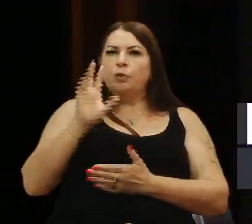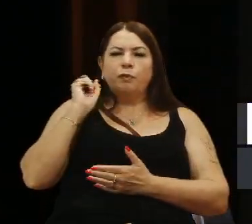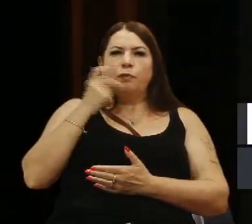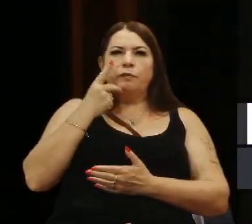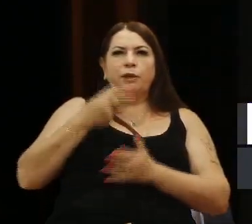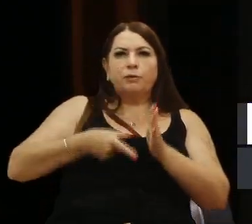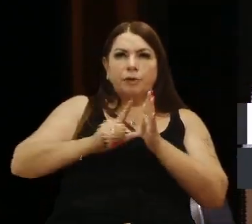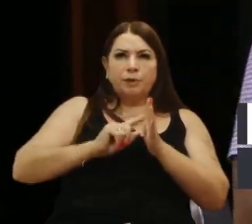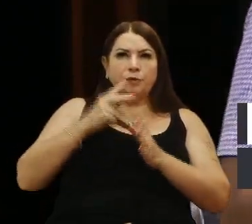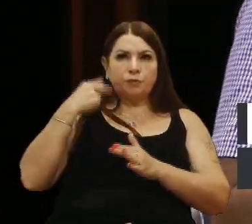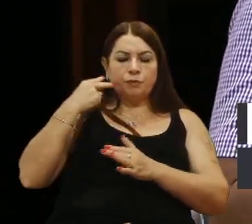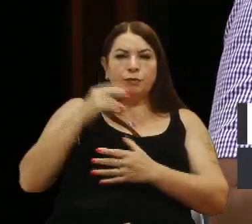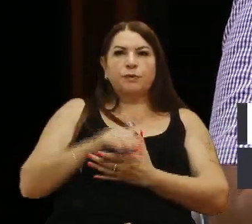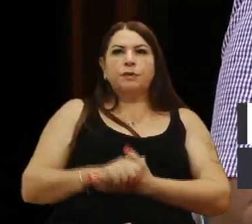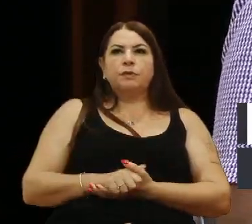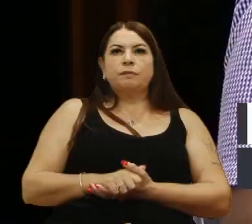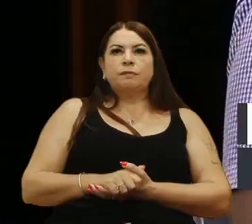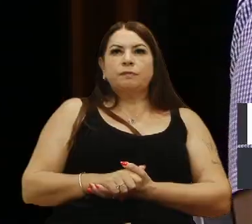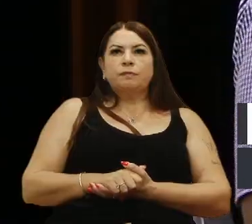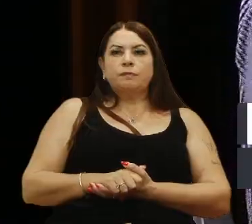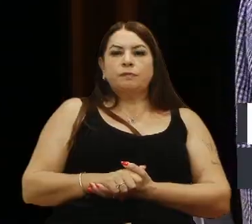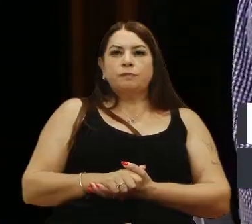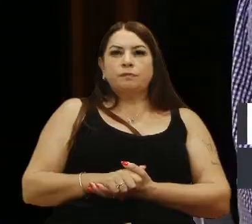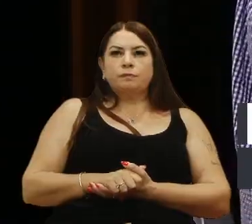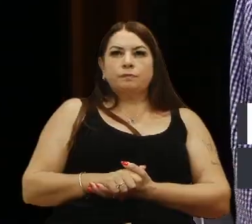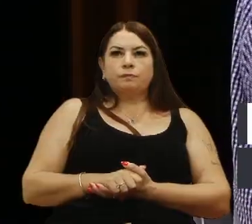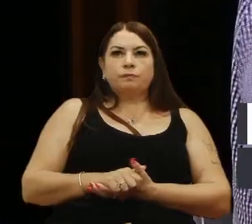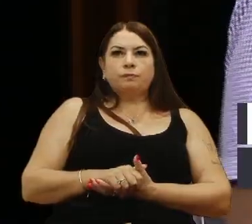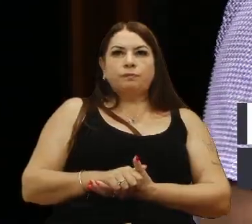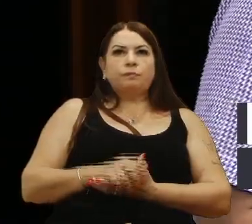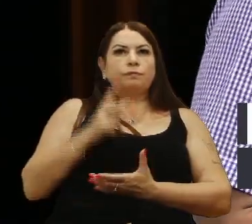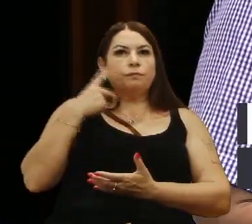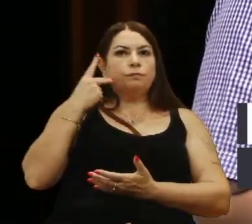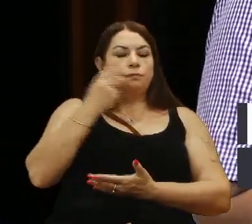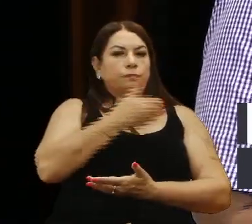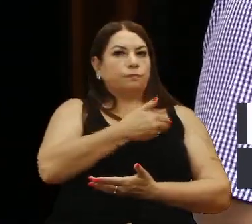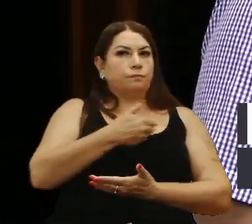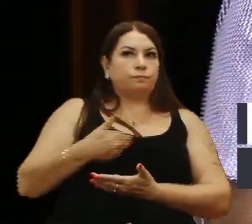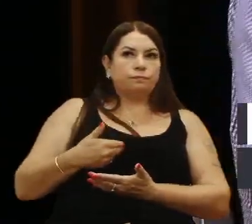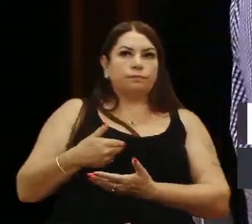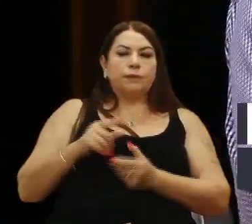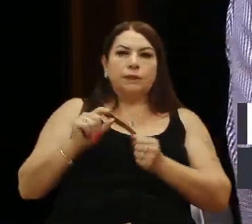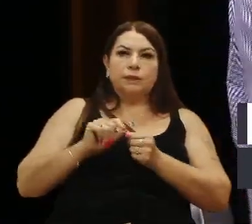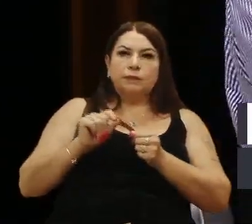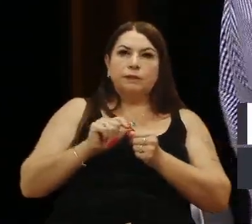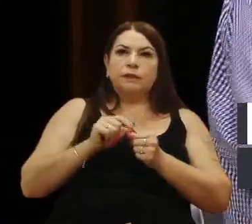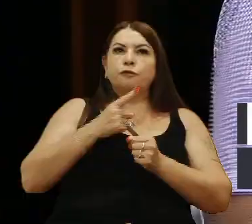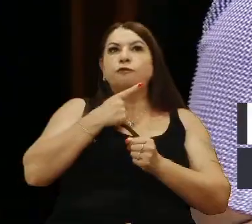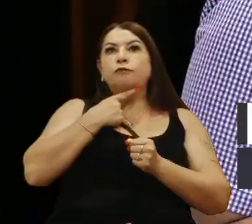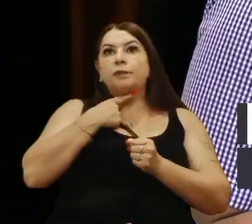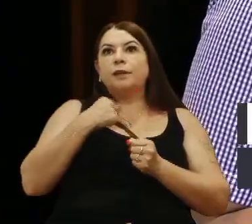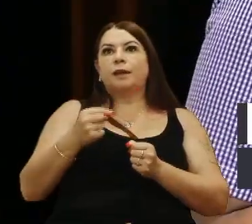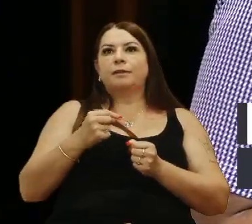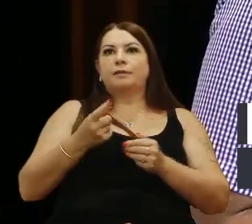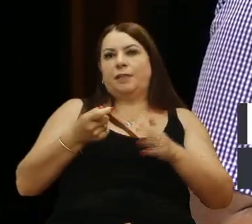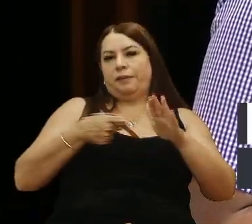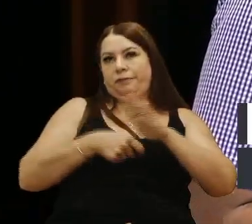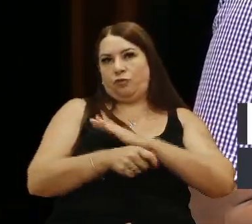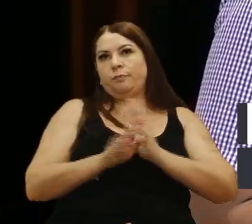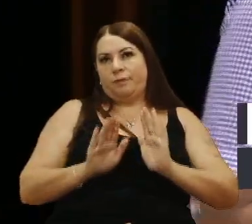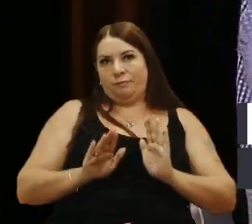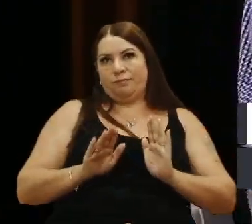que me antecederam, e política pública se faz com vontade e